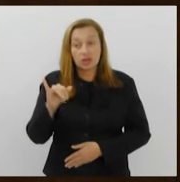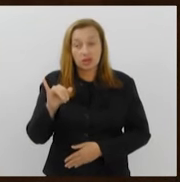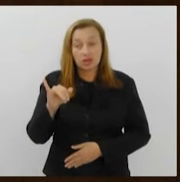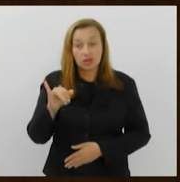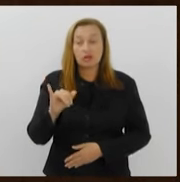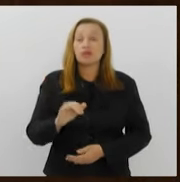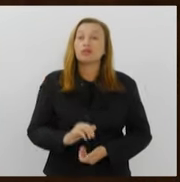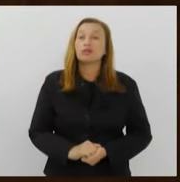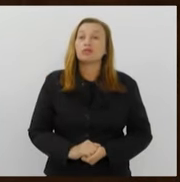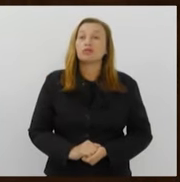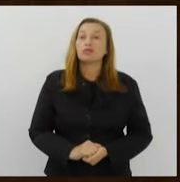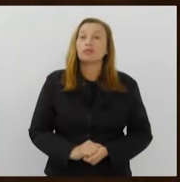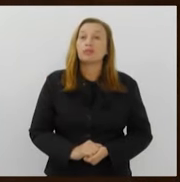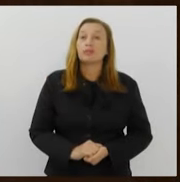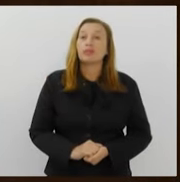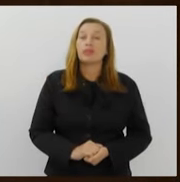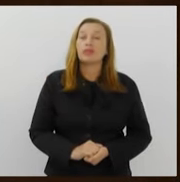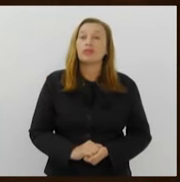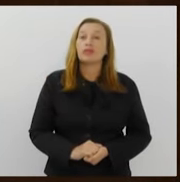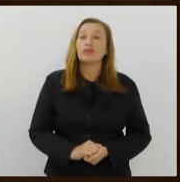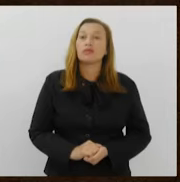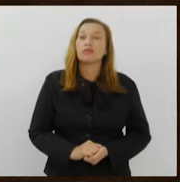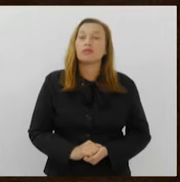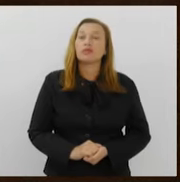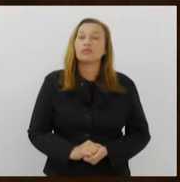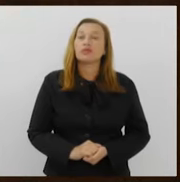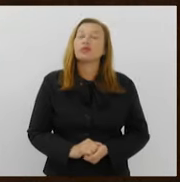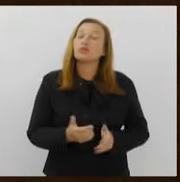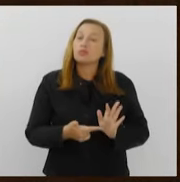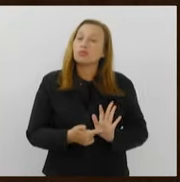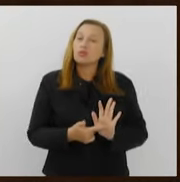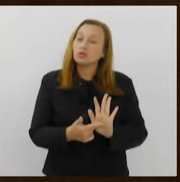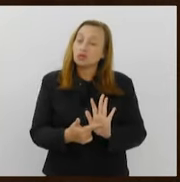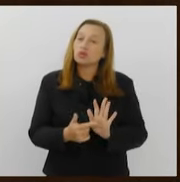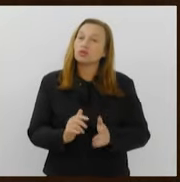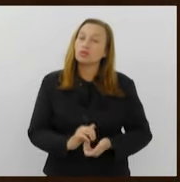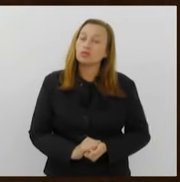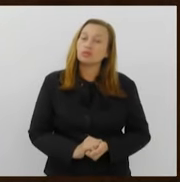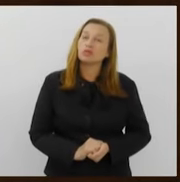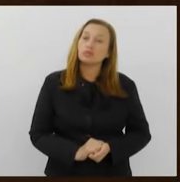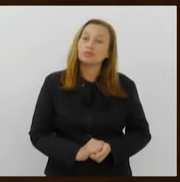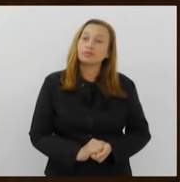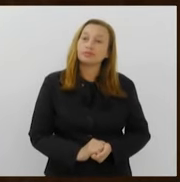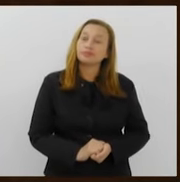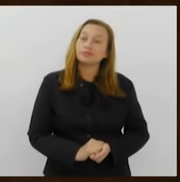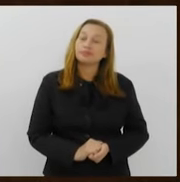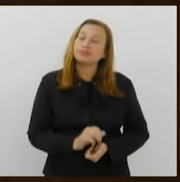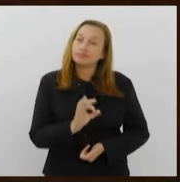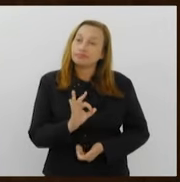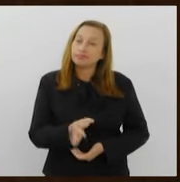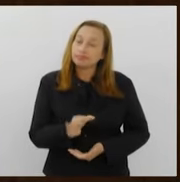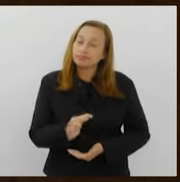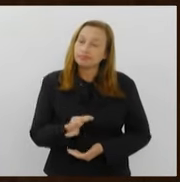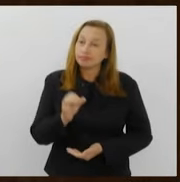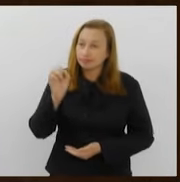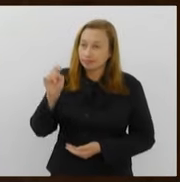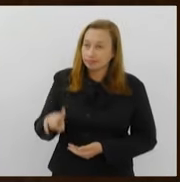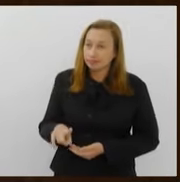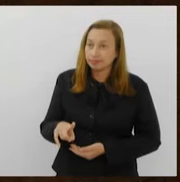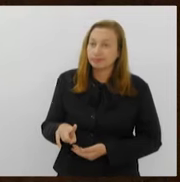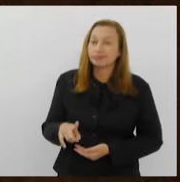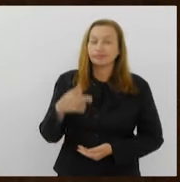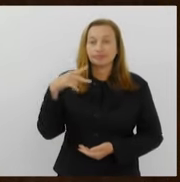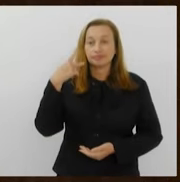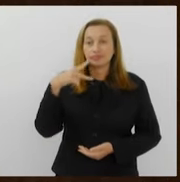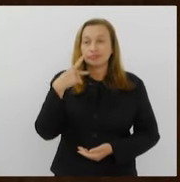teve essa possibilidade e demonstrou quem de fato ele era. O